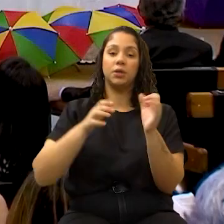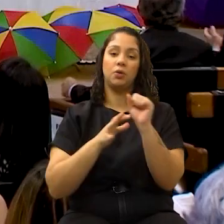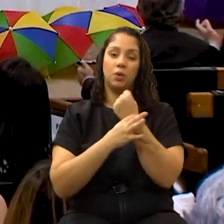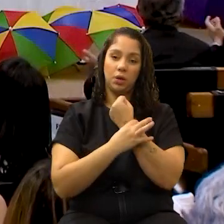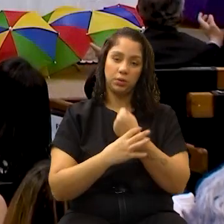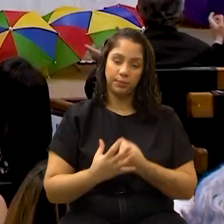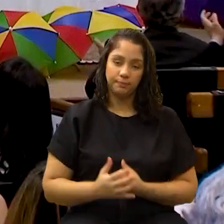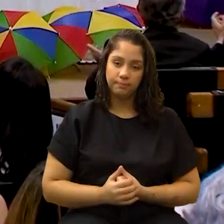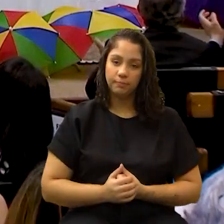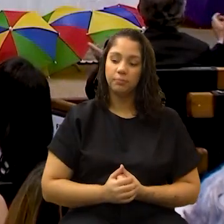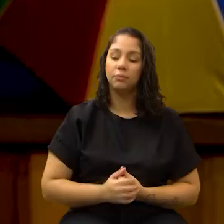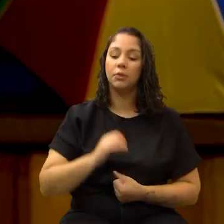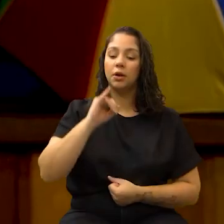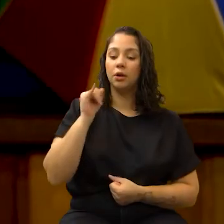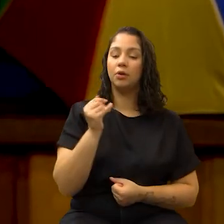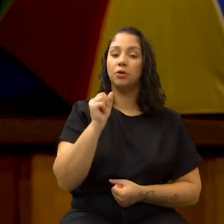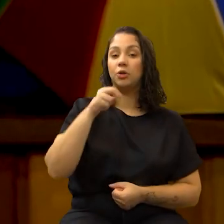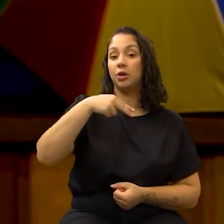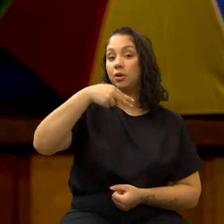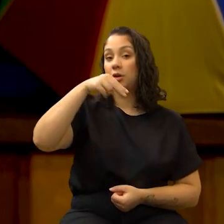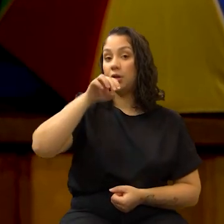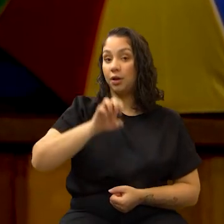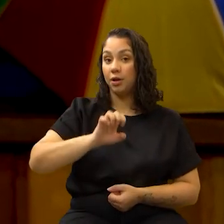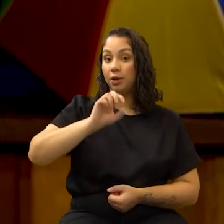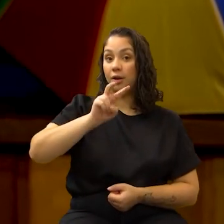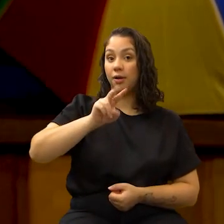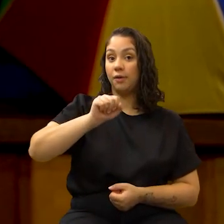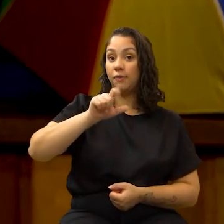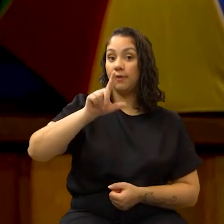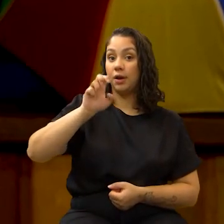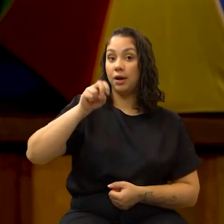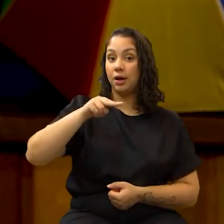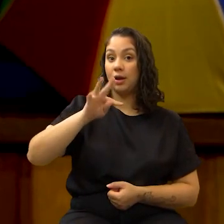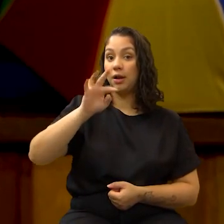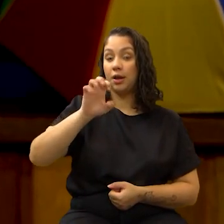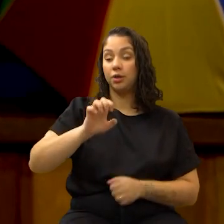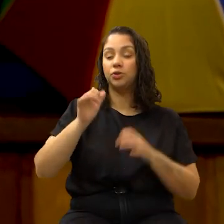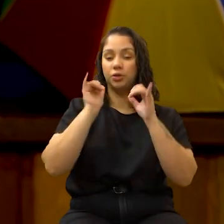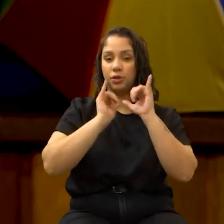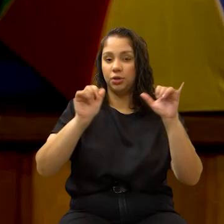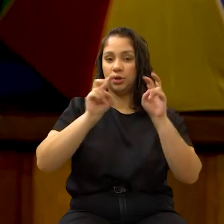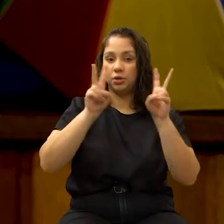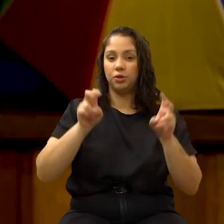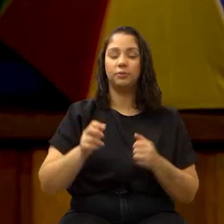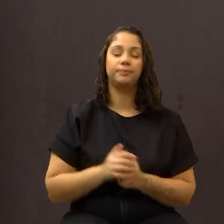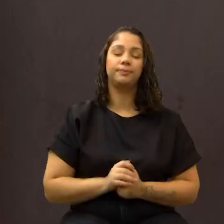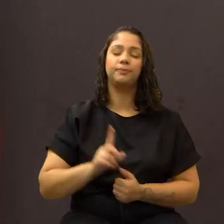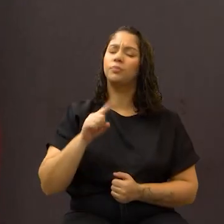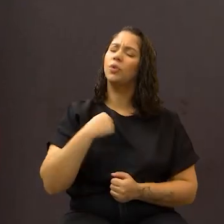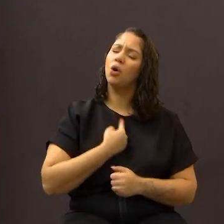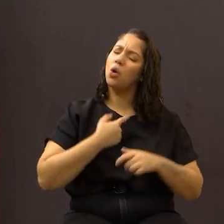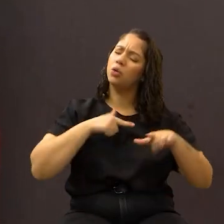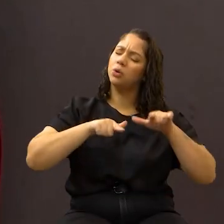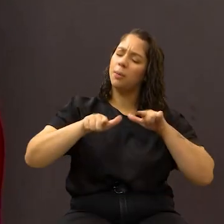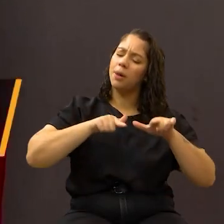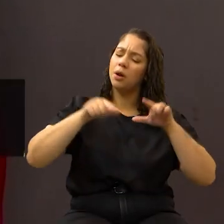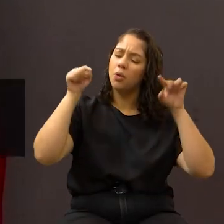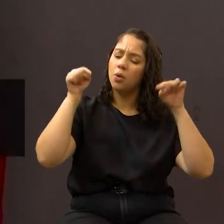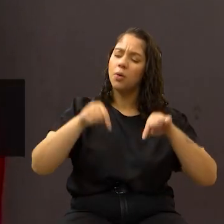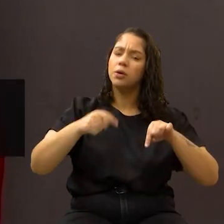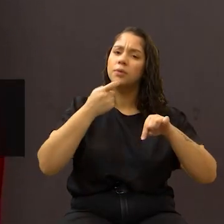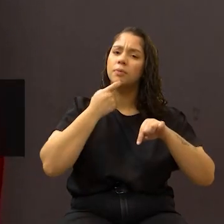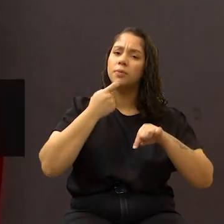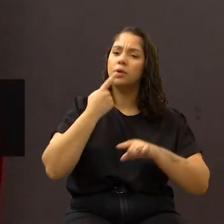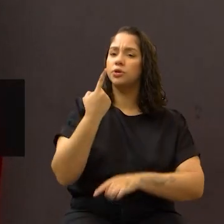medida de segurança. Jane Valente, que é pioneira no assunto no município, falou sobre. Estamos trabalhando com